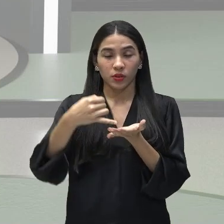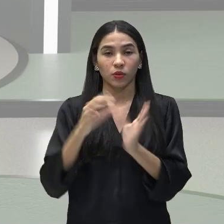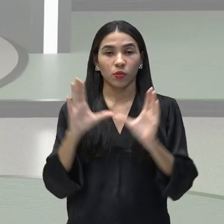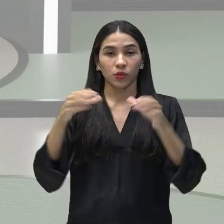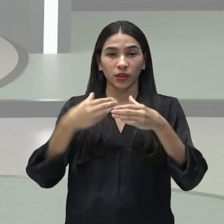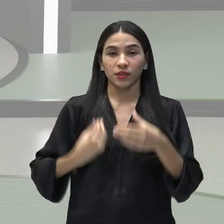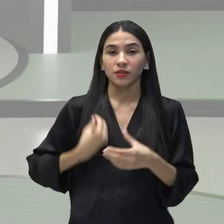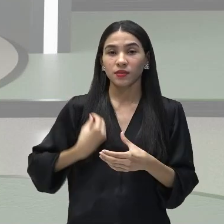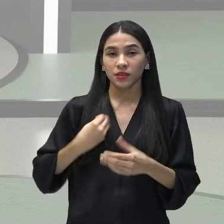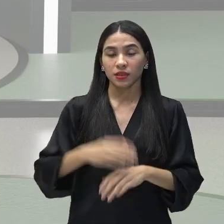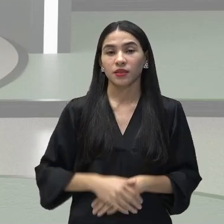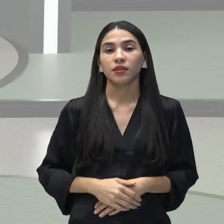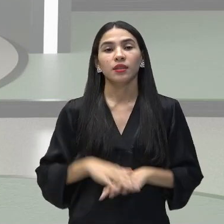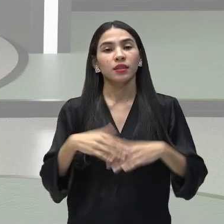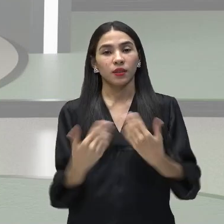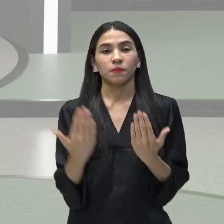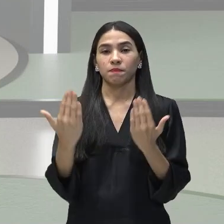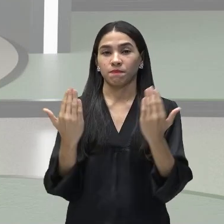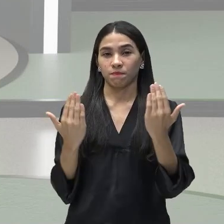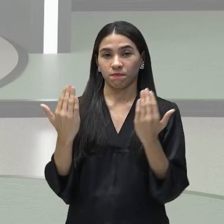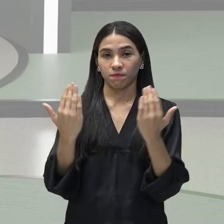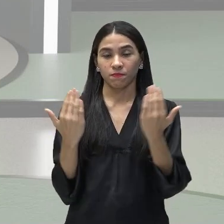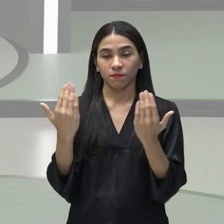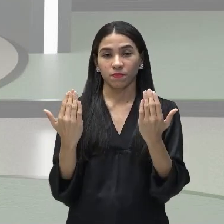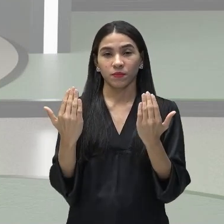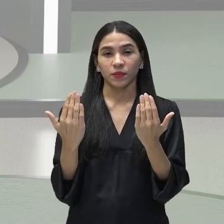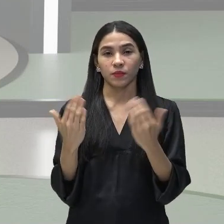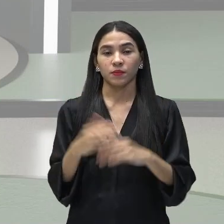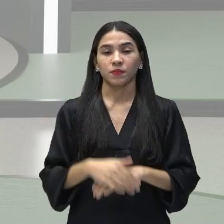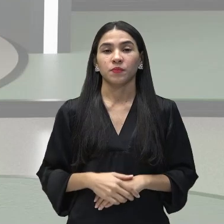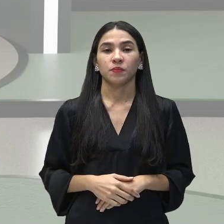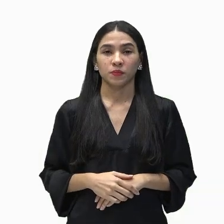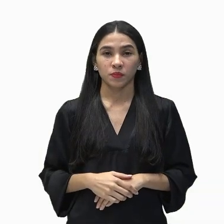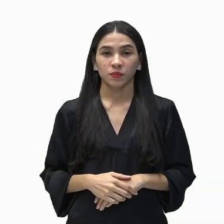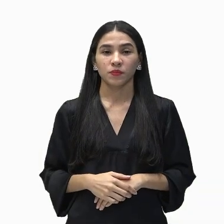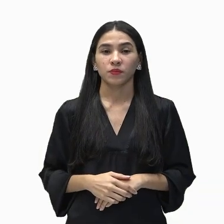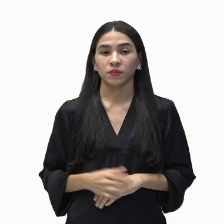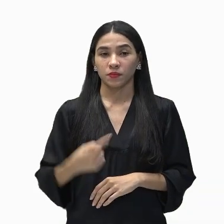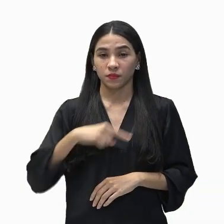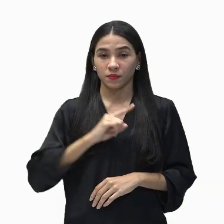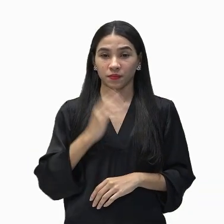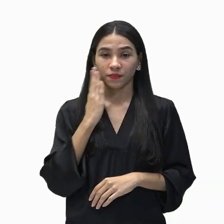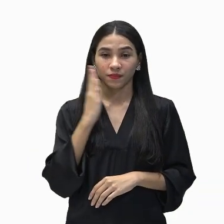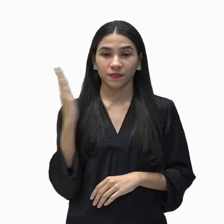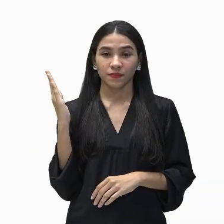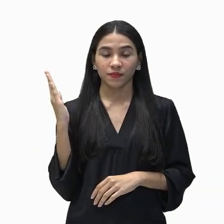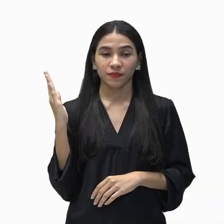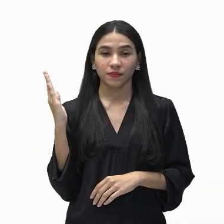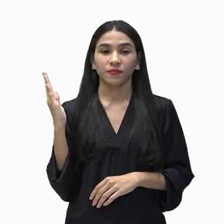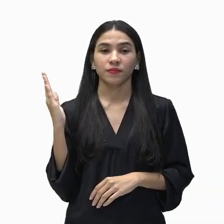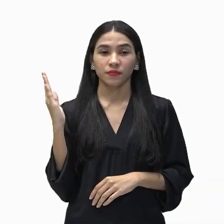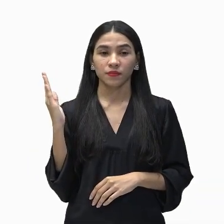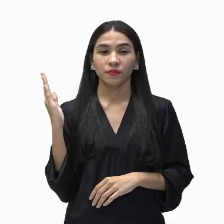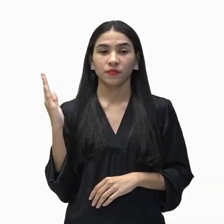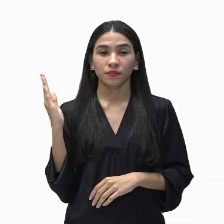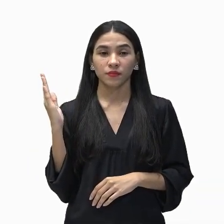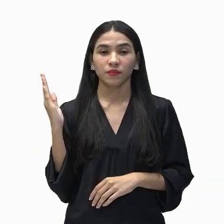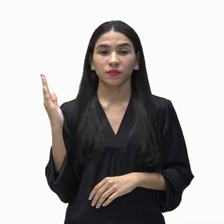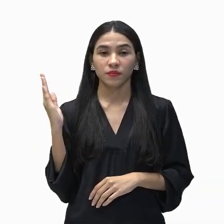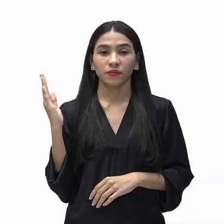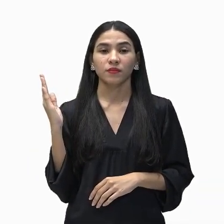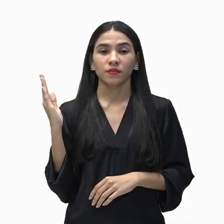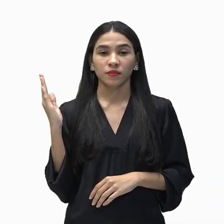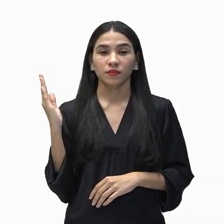vivos. Fazendo comparativo com os não vivos, vamos ver aí. Os não vivos, né,